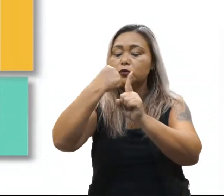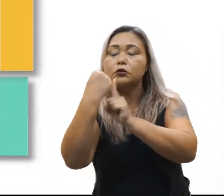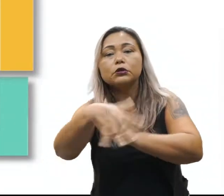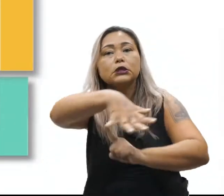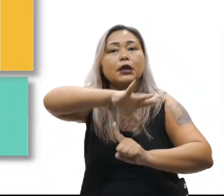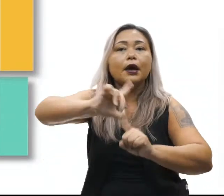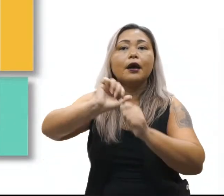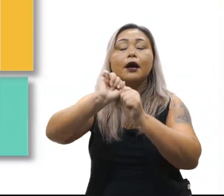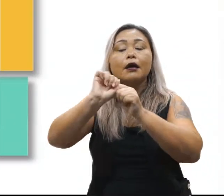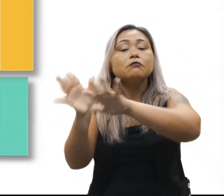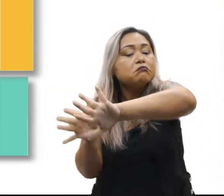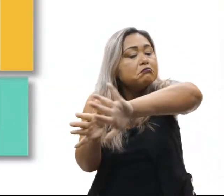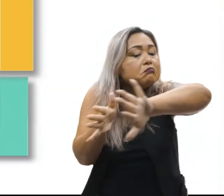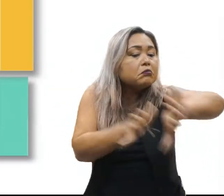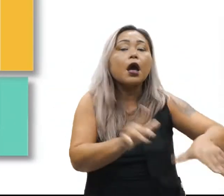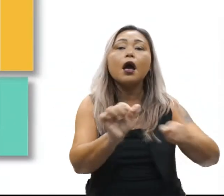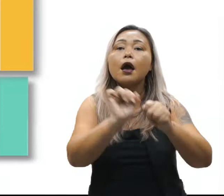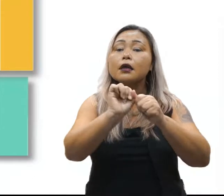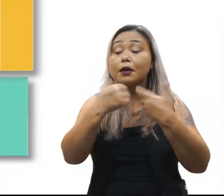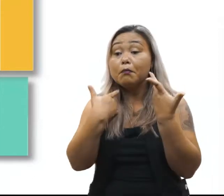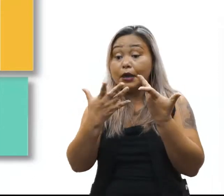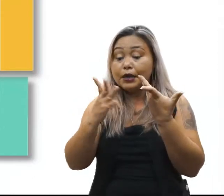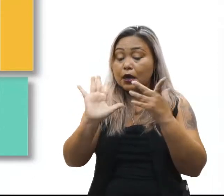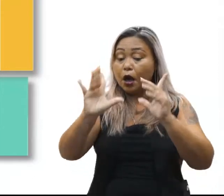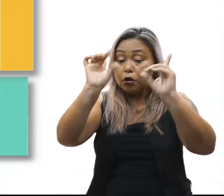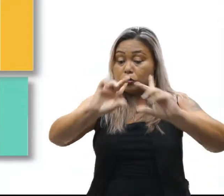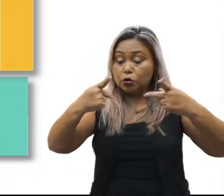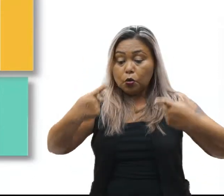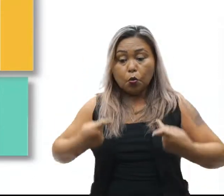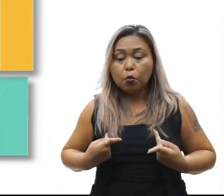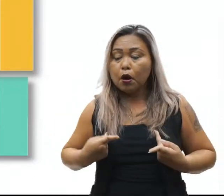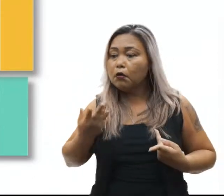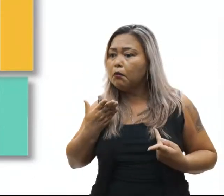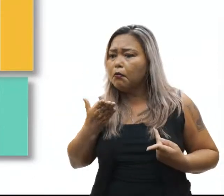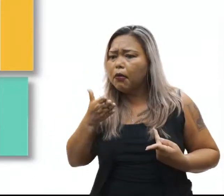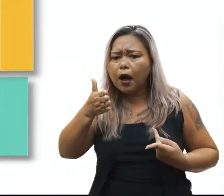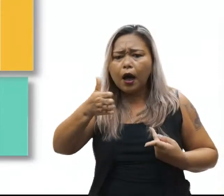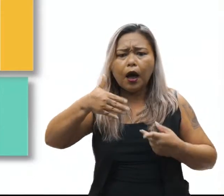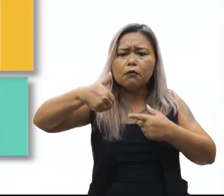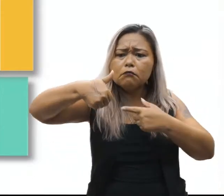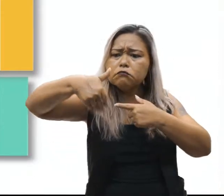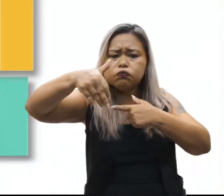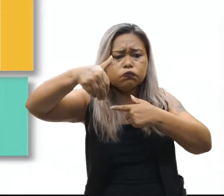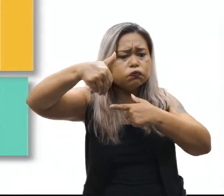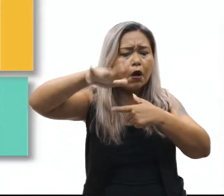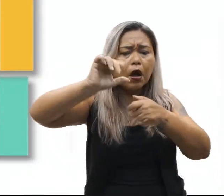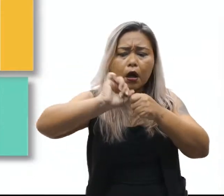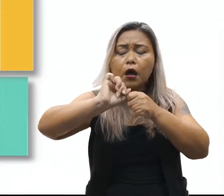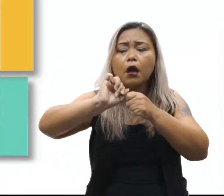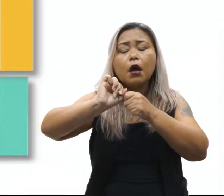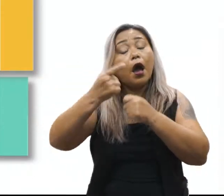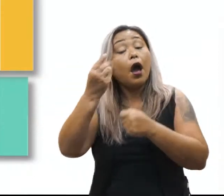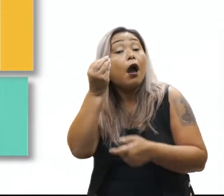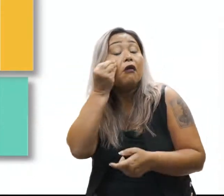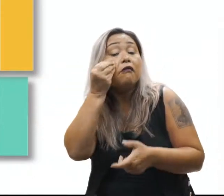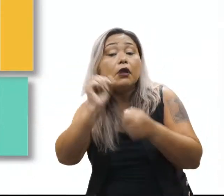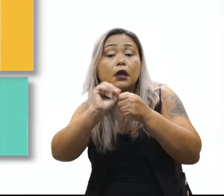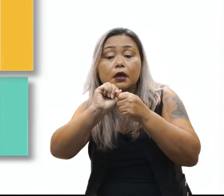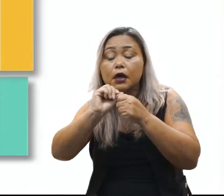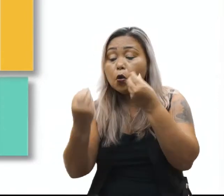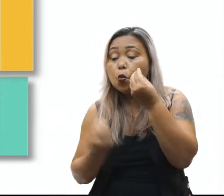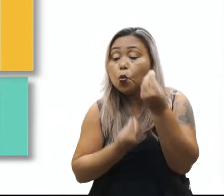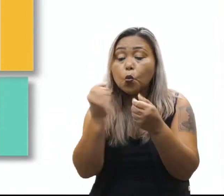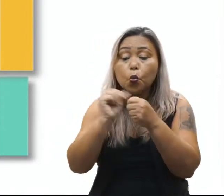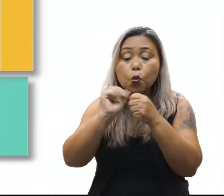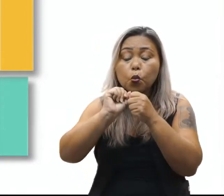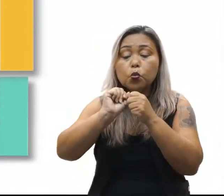sobre a dimensão dos direitos humanos, ou seja, a gente vai identificar na construção dos direitos humanos o que seriam